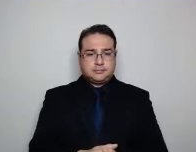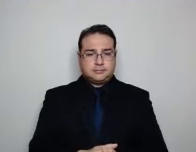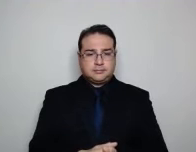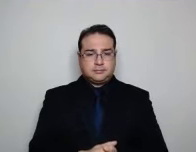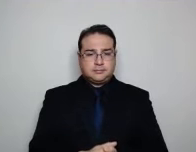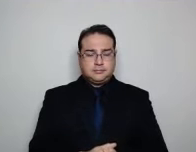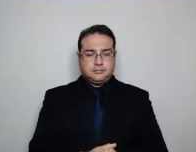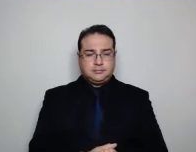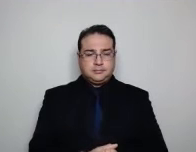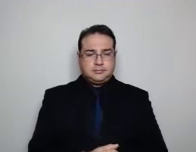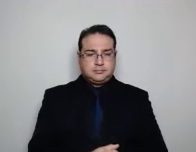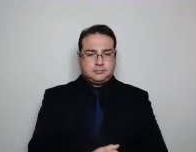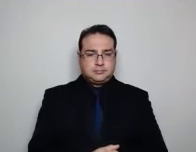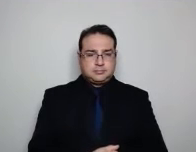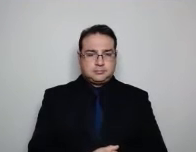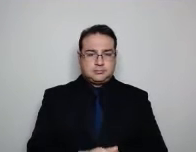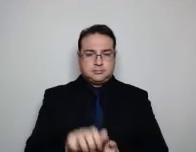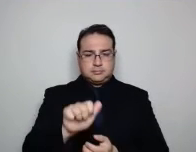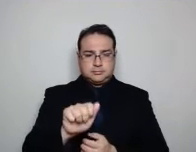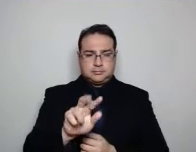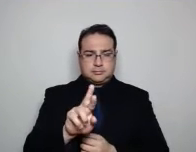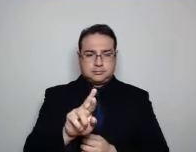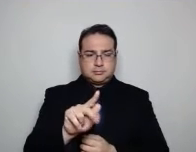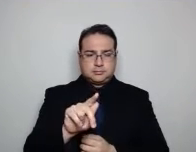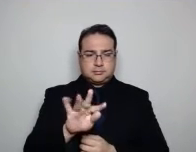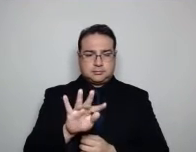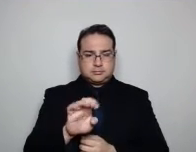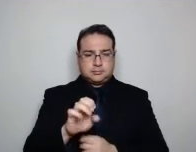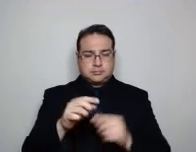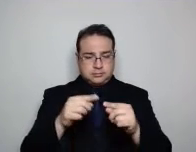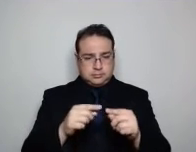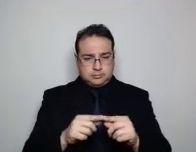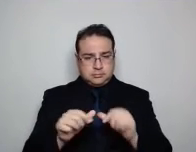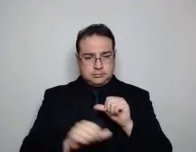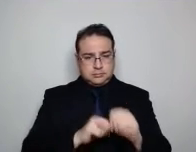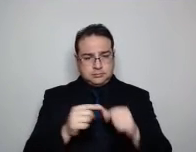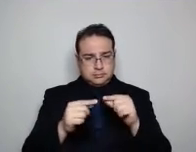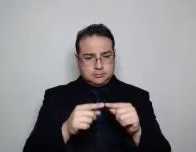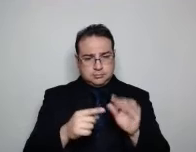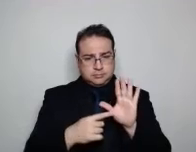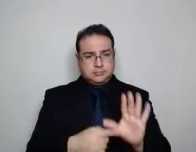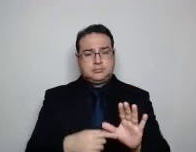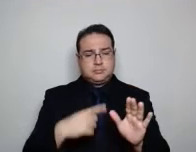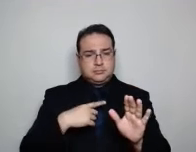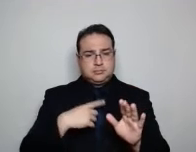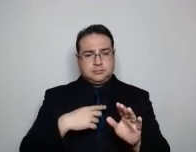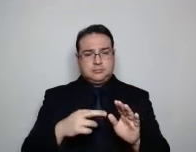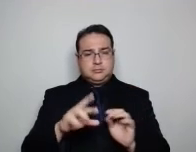pelo agravante, e assim houve a perpetualidade desse recurso, excelência.